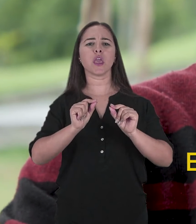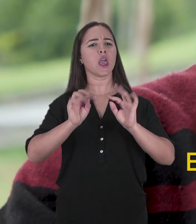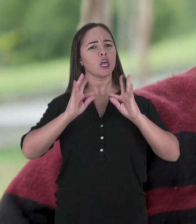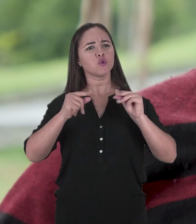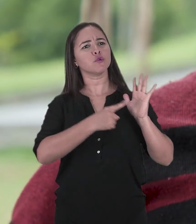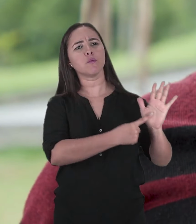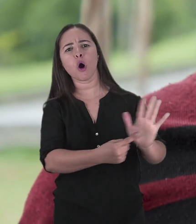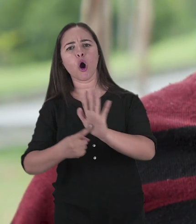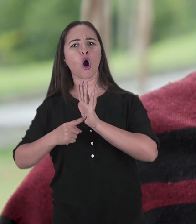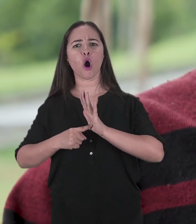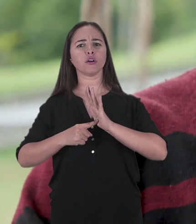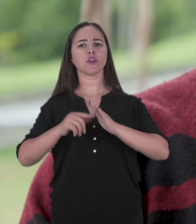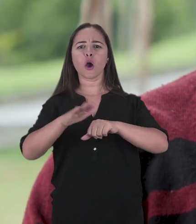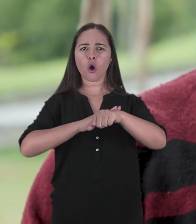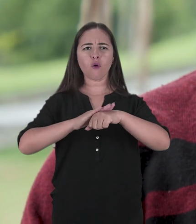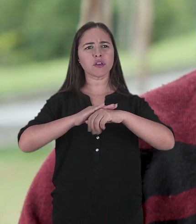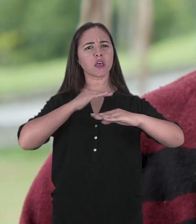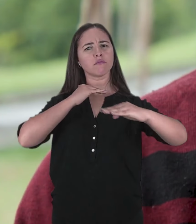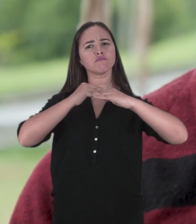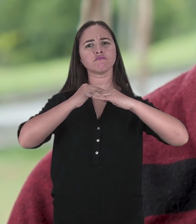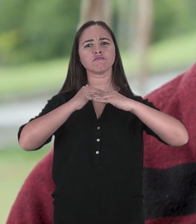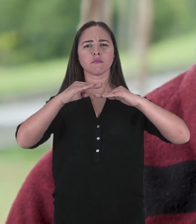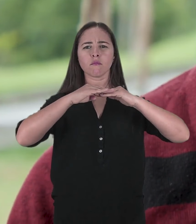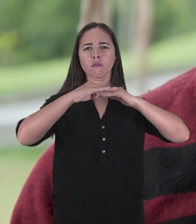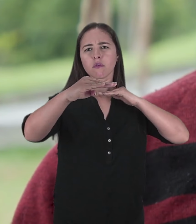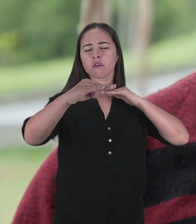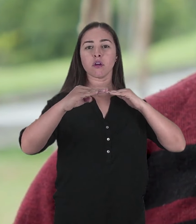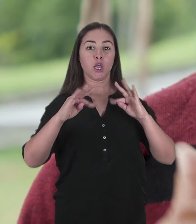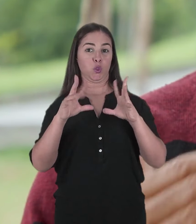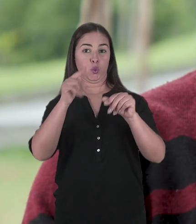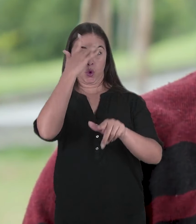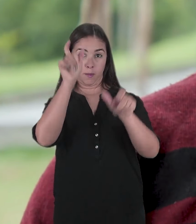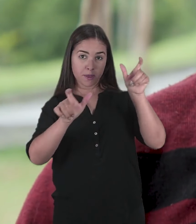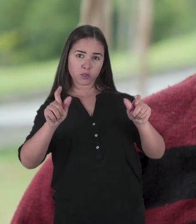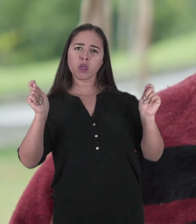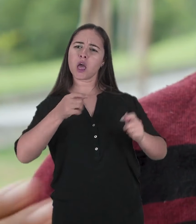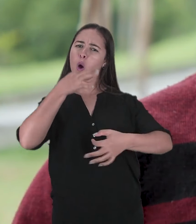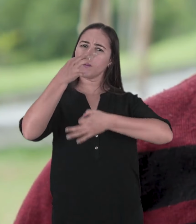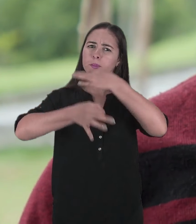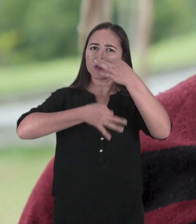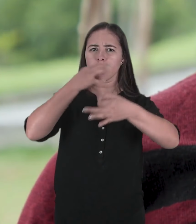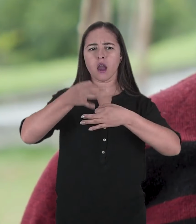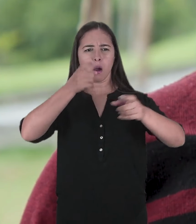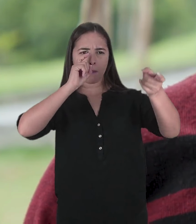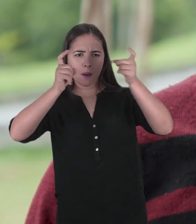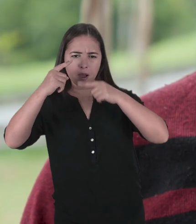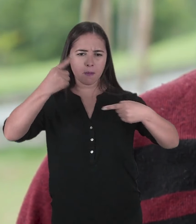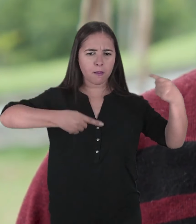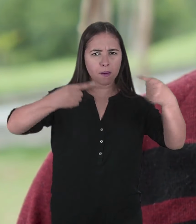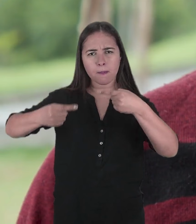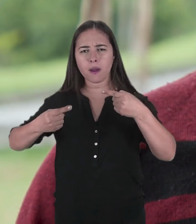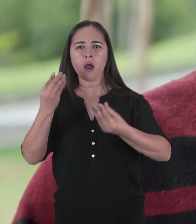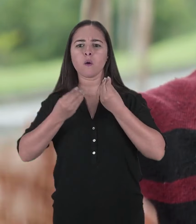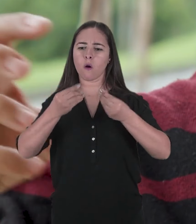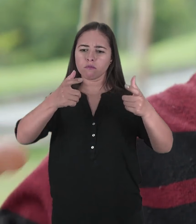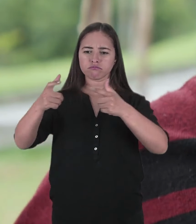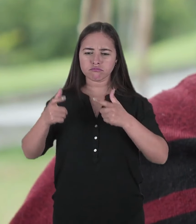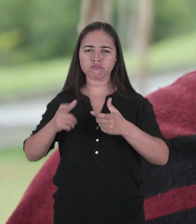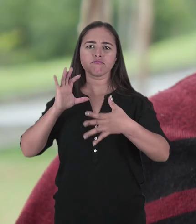na mesa, conversar de forma horizontalizada, onde todo mundo pudesse opinar e discutir a questão do